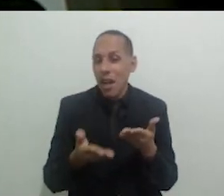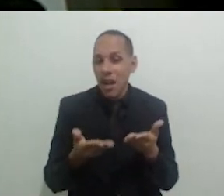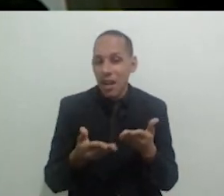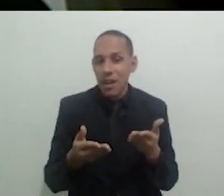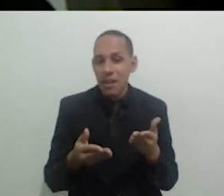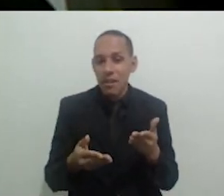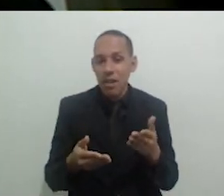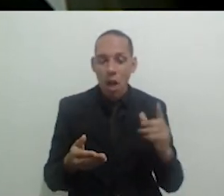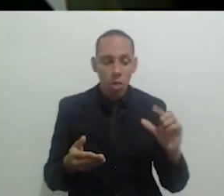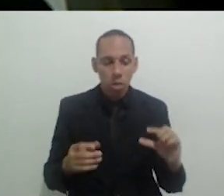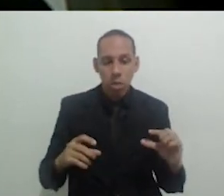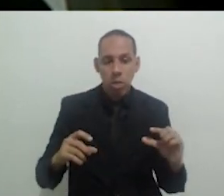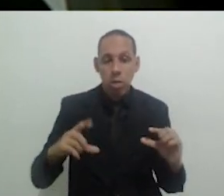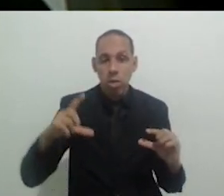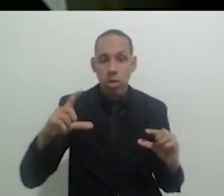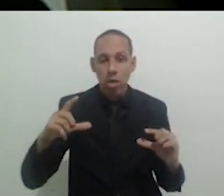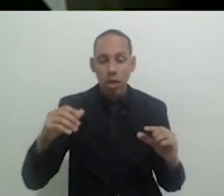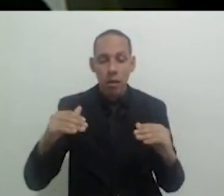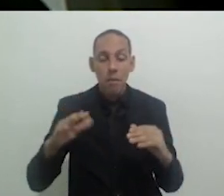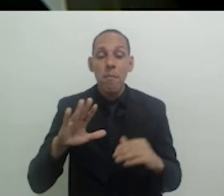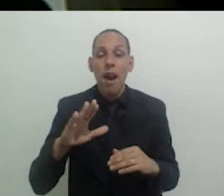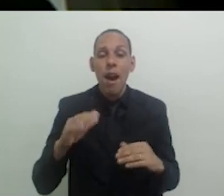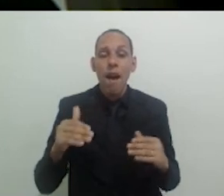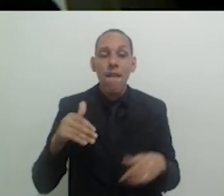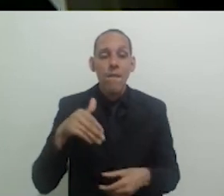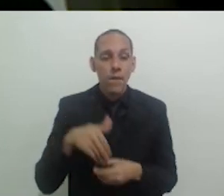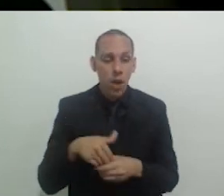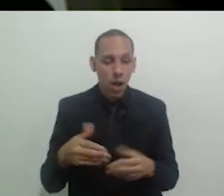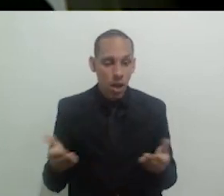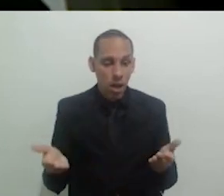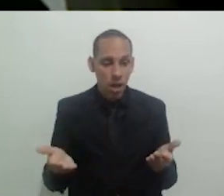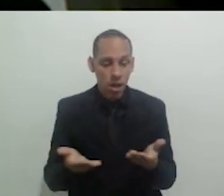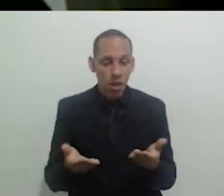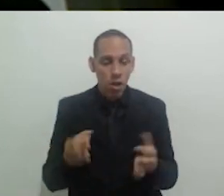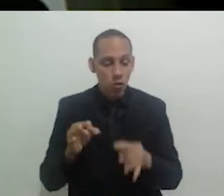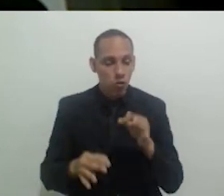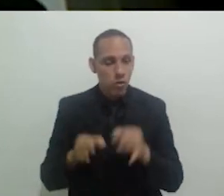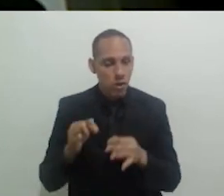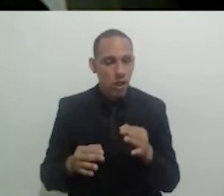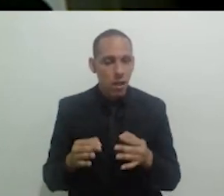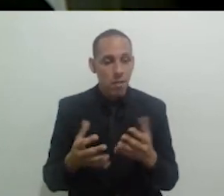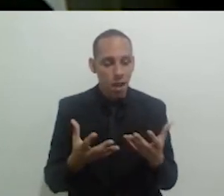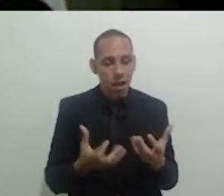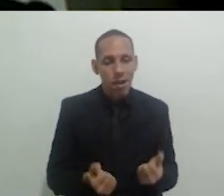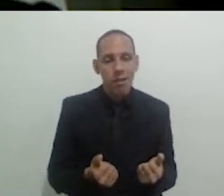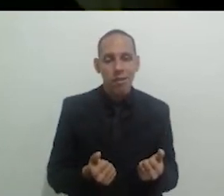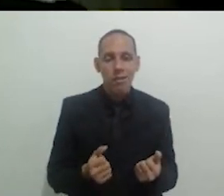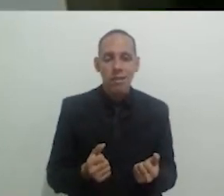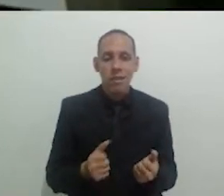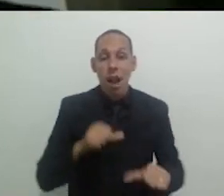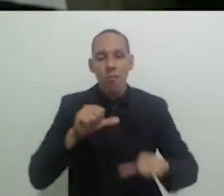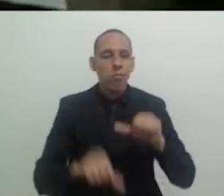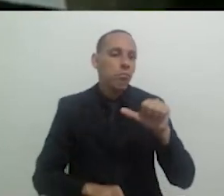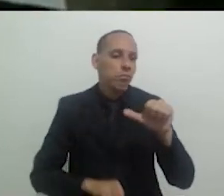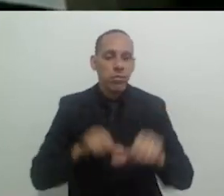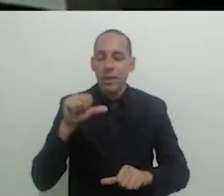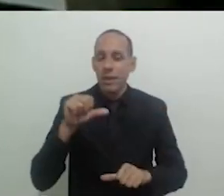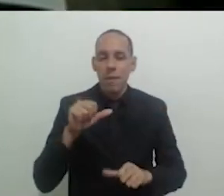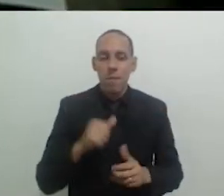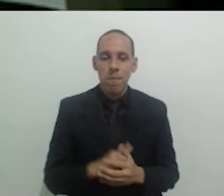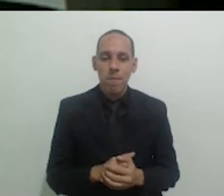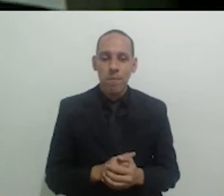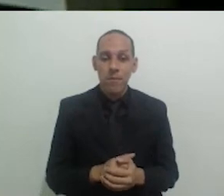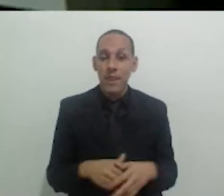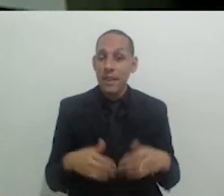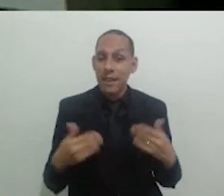voto agora, com esse julgamento favorável, a situação muda totalmente. Ou seja, o caso é rigorosamente